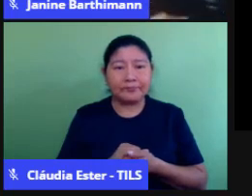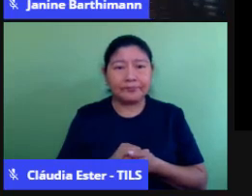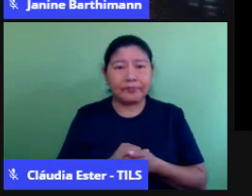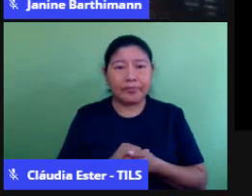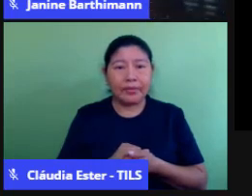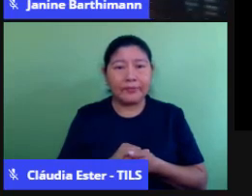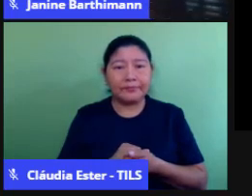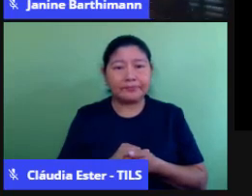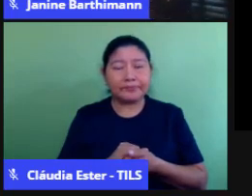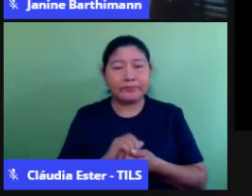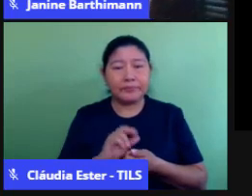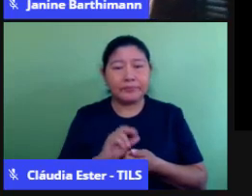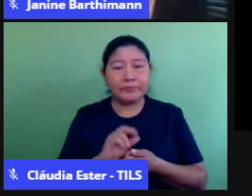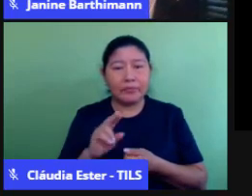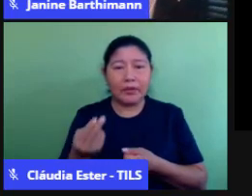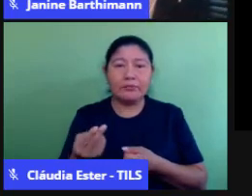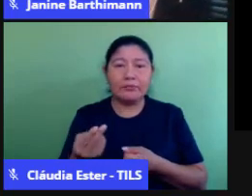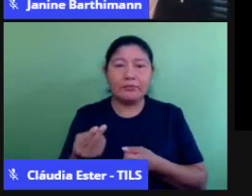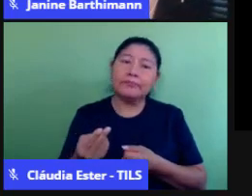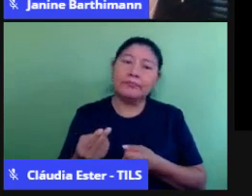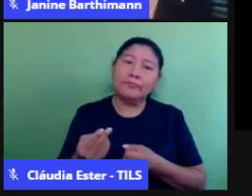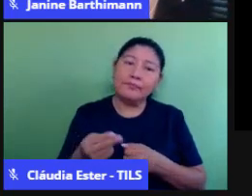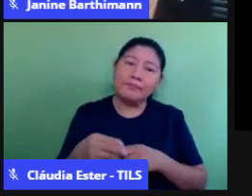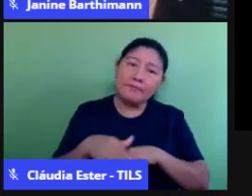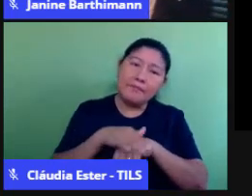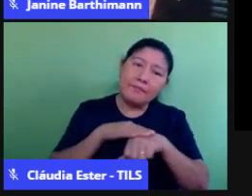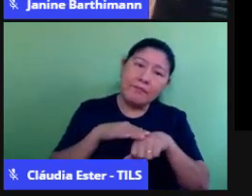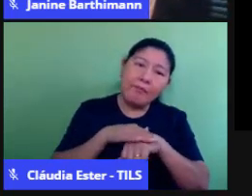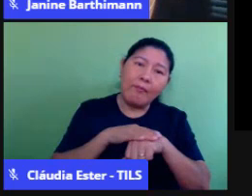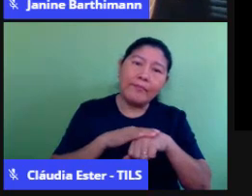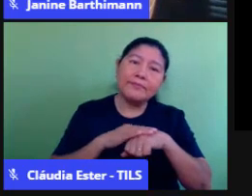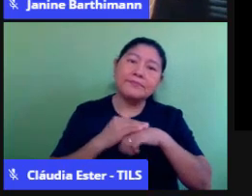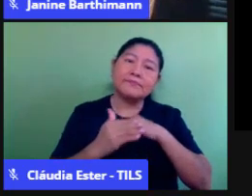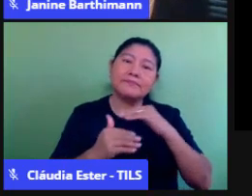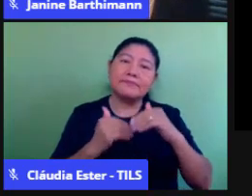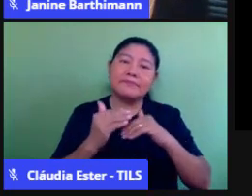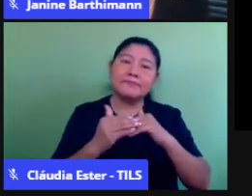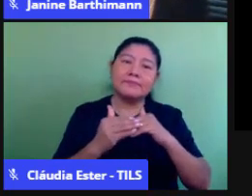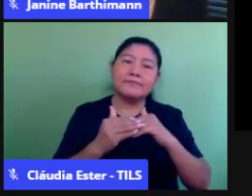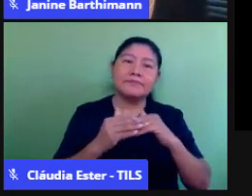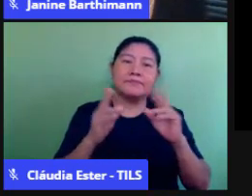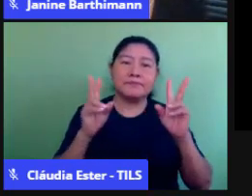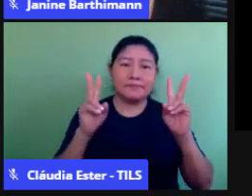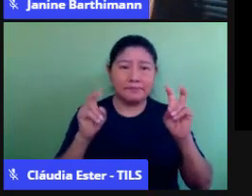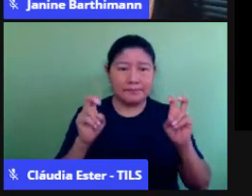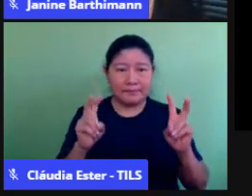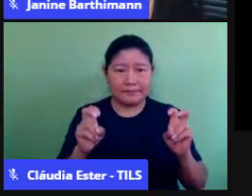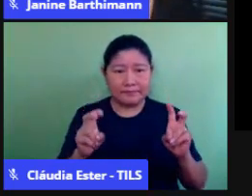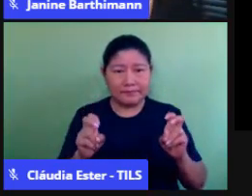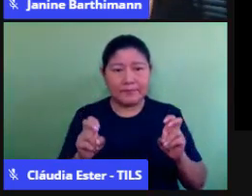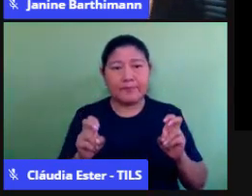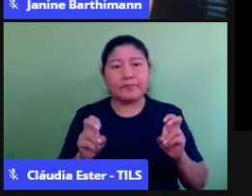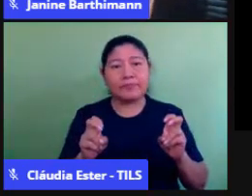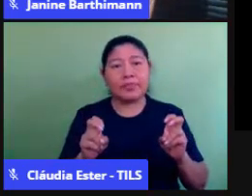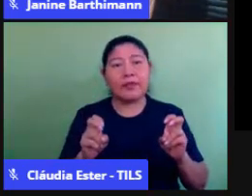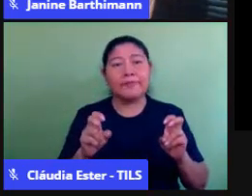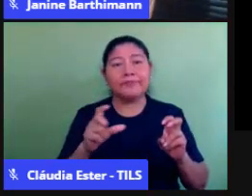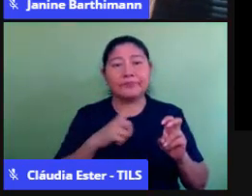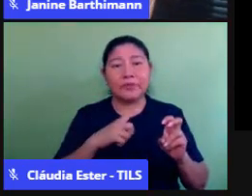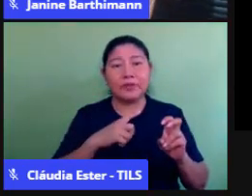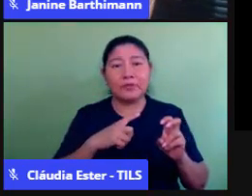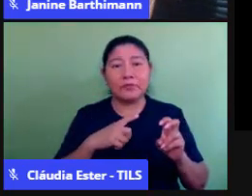Vamos continuar dialogando, né, Sônia? Vamos. Então, continuando o nosso diálogo, nós vamos dialogar